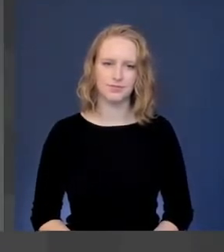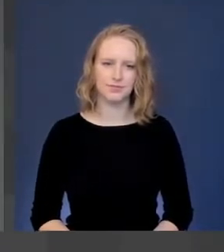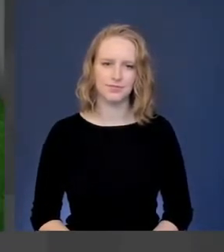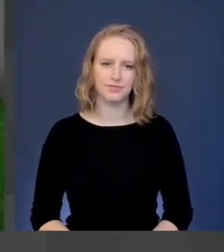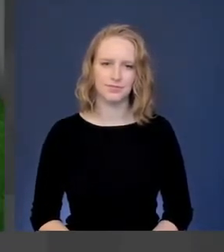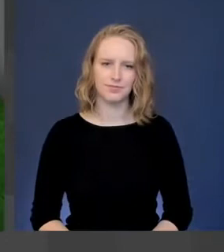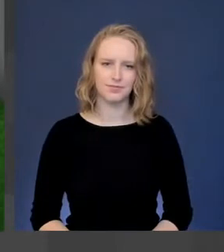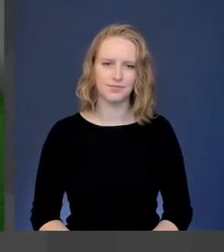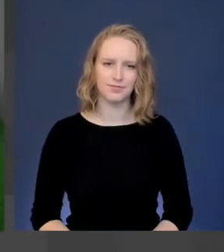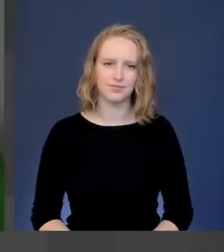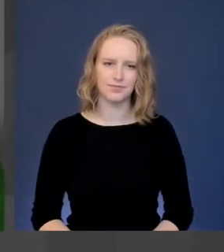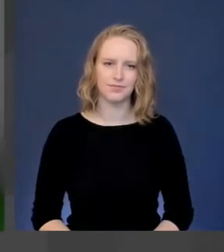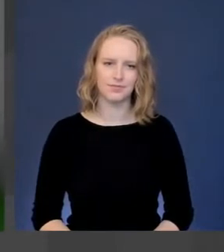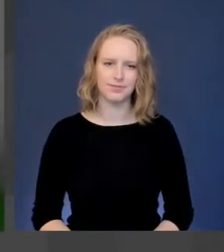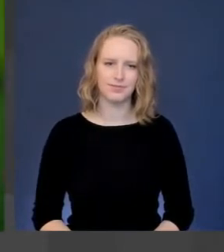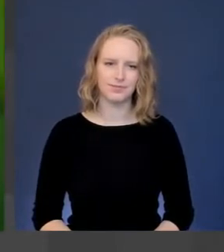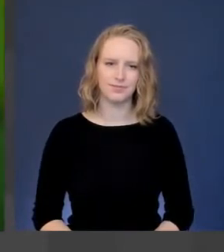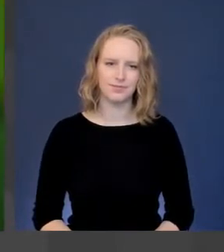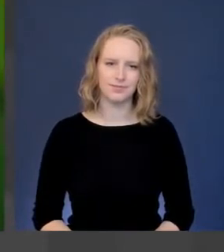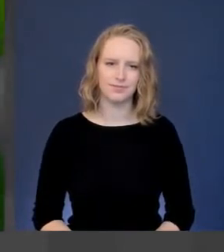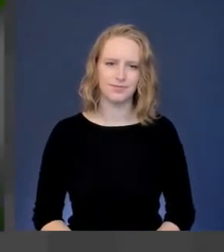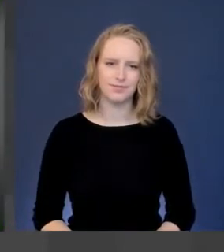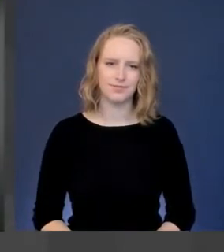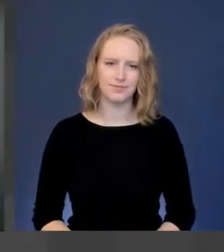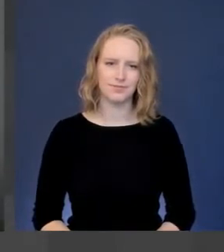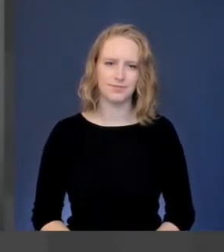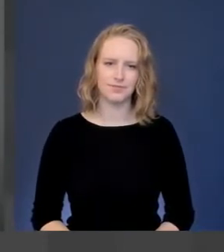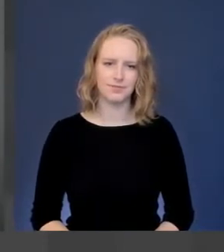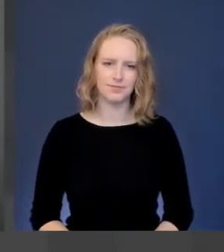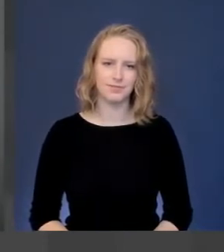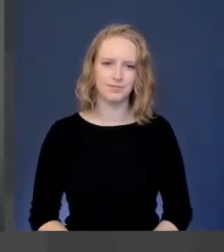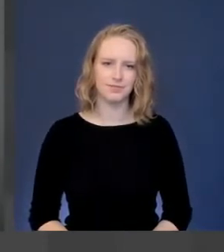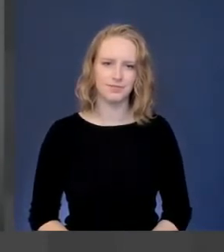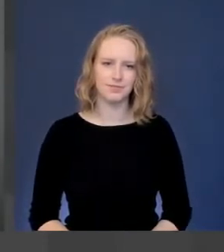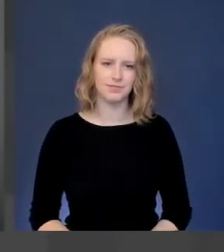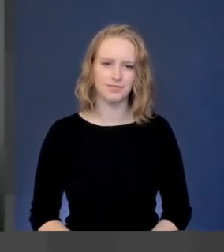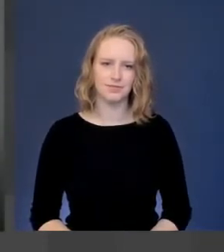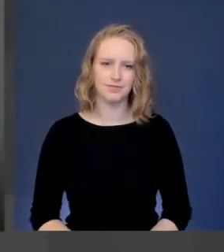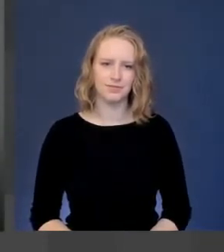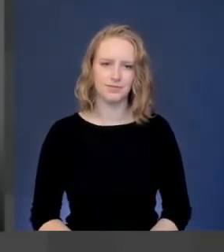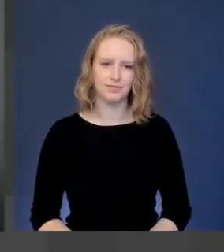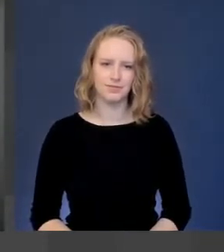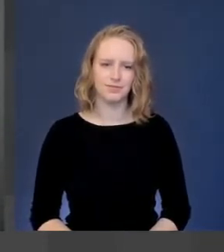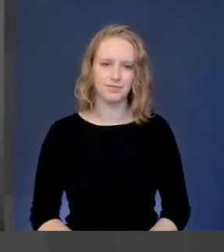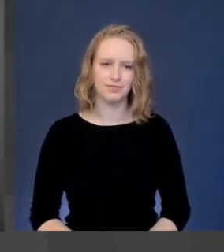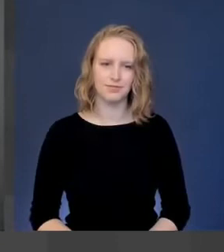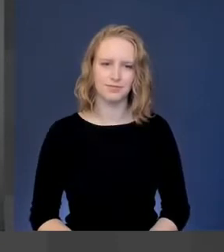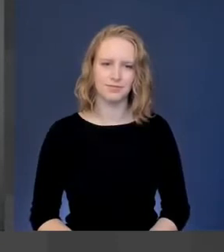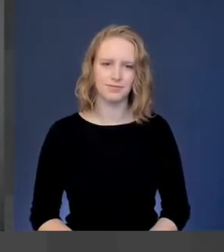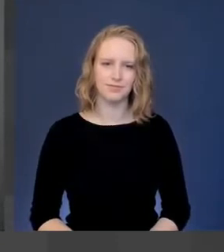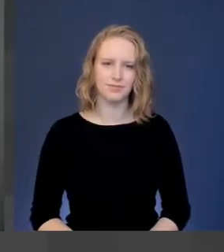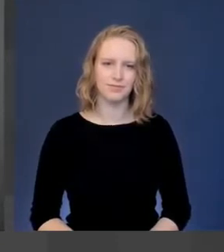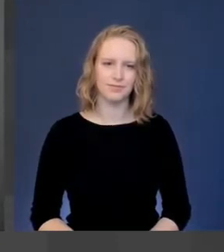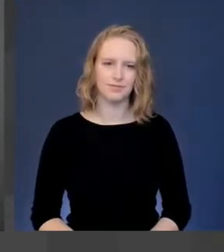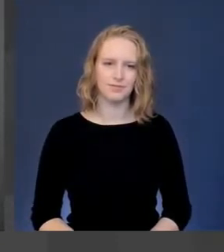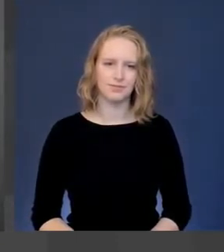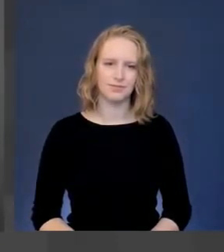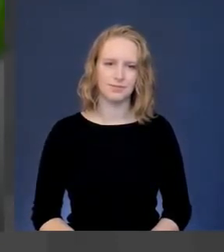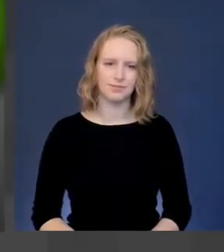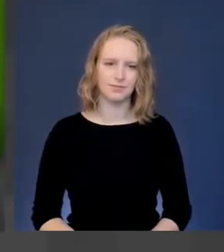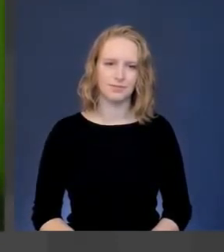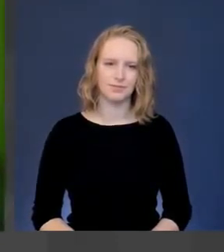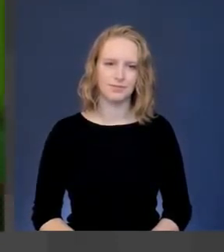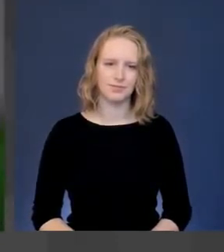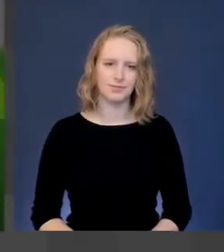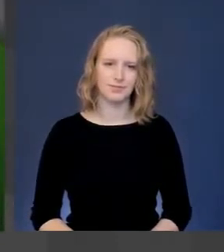2, 1, valendo. Continue a construção do amiguinho, galera. Nossa, talvez eu consiga salvar a construção da Cherry, mano. Porque eu entendi, por incrível que